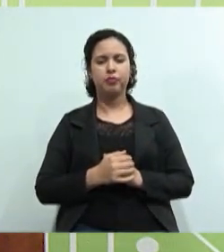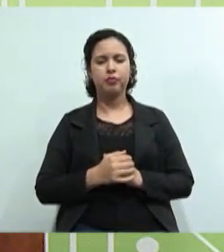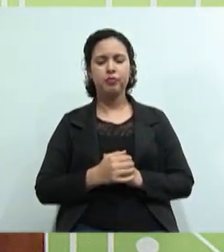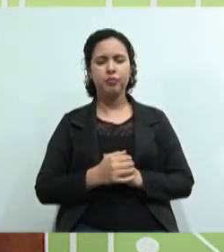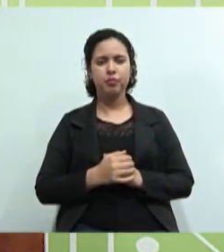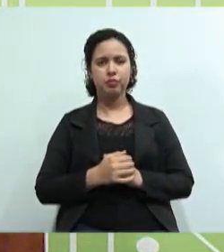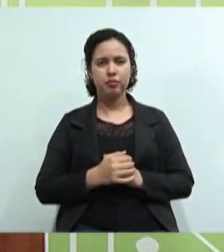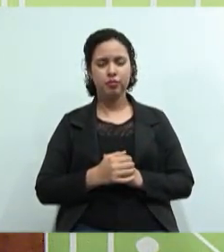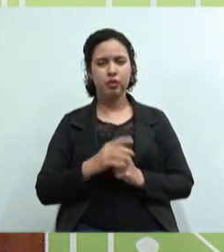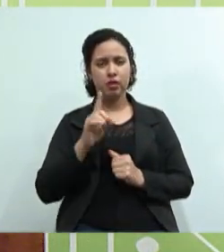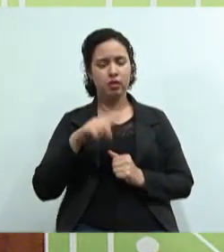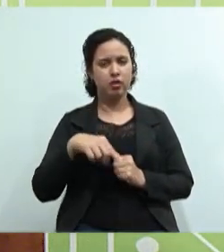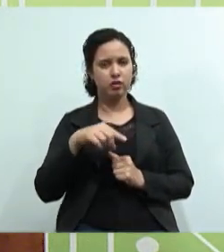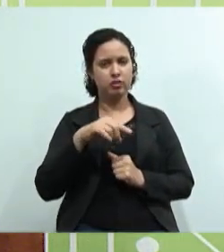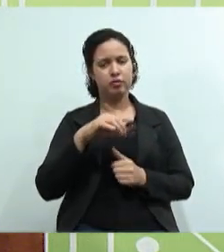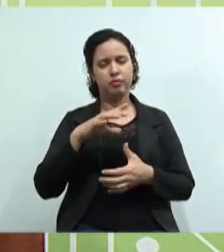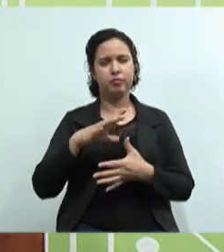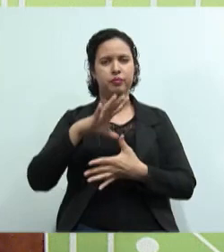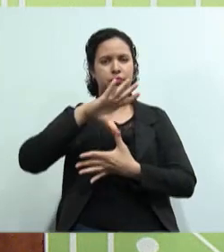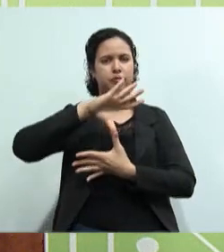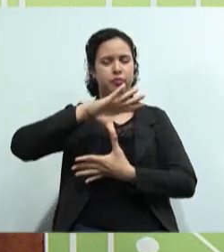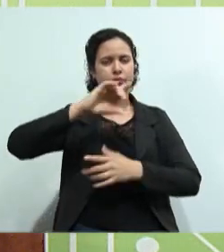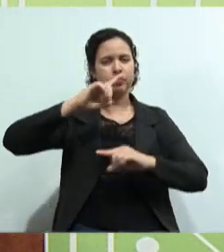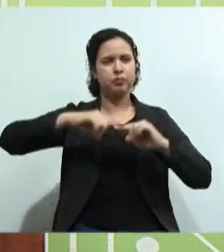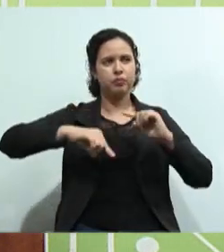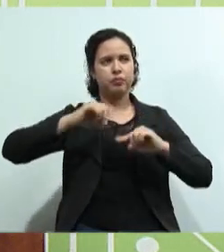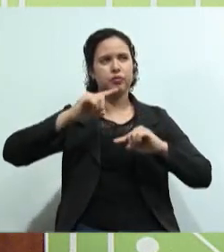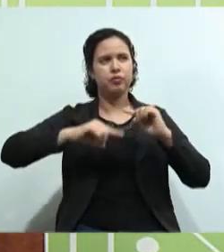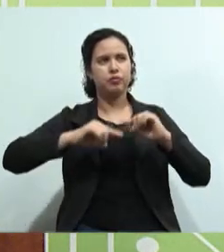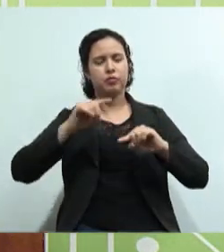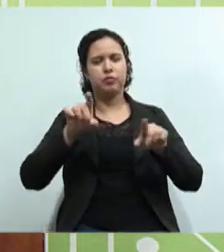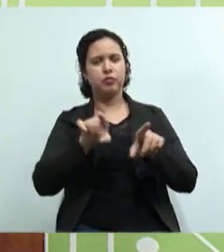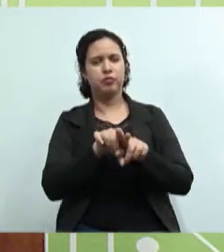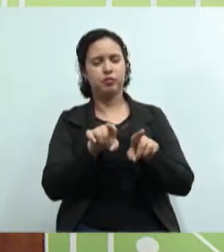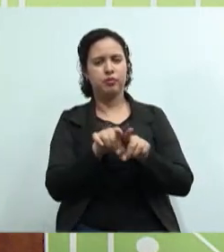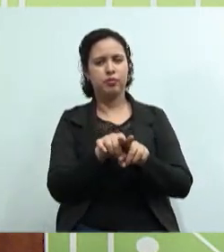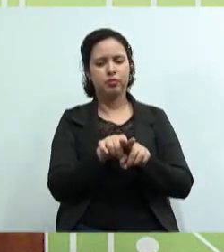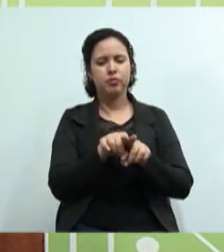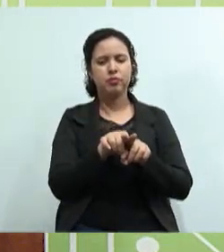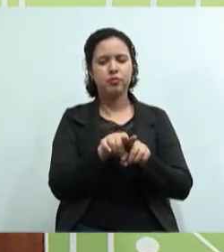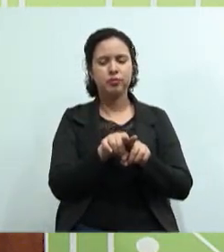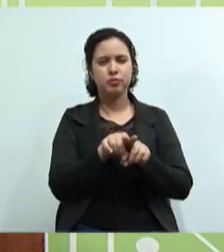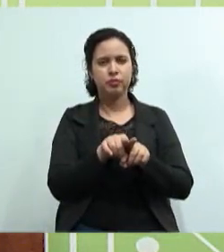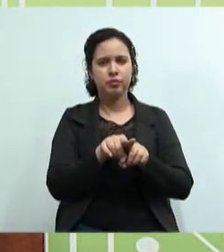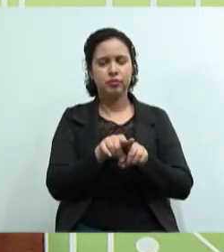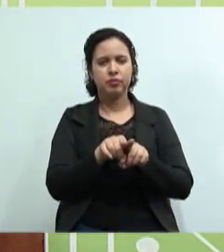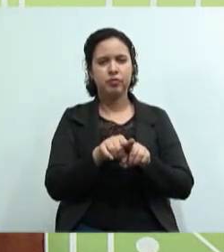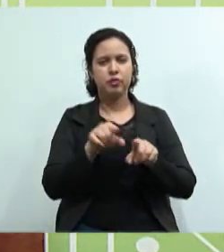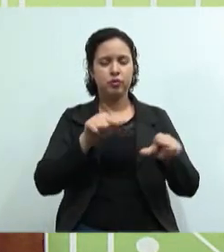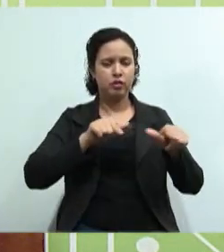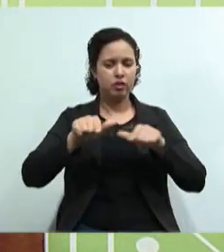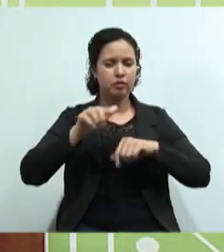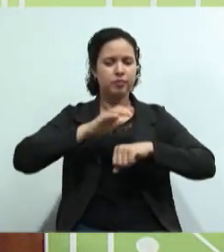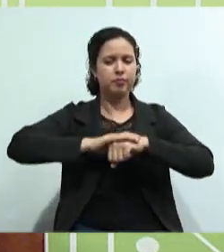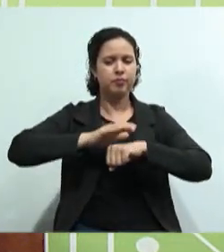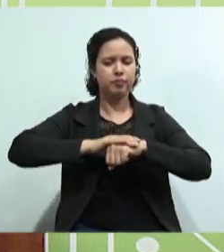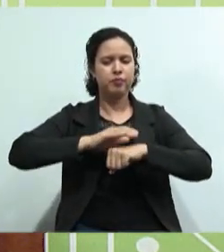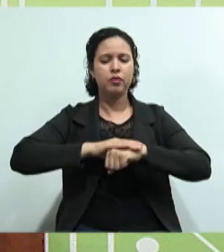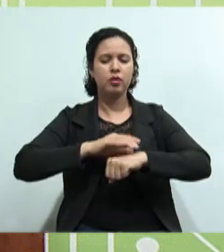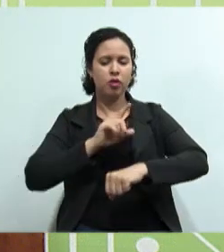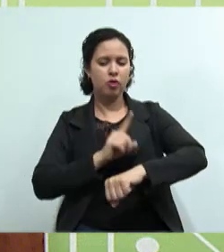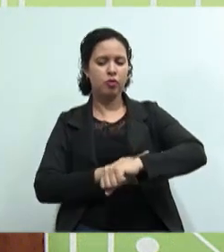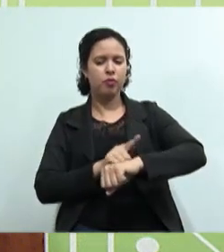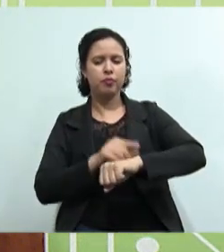questão do mapeamento. Eu vou mapear os materiais, vou mapear a mão de obra, quantas horas eu demorei